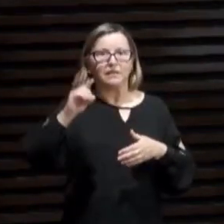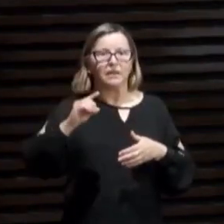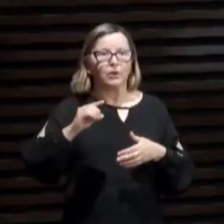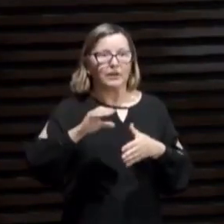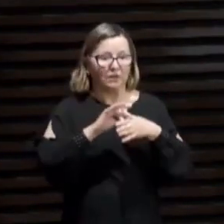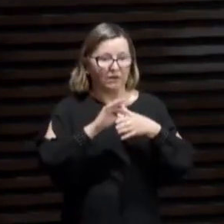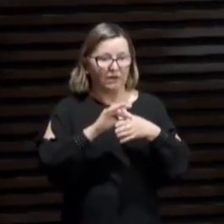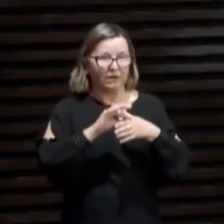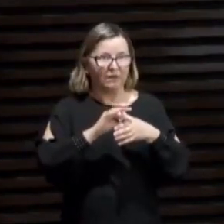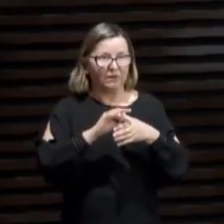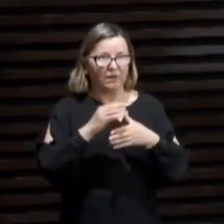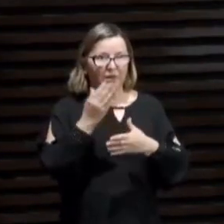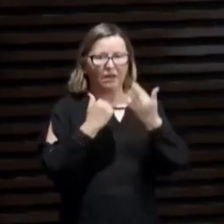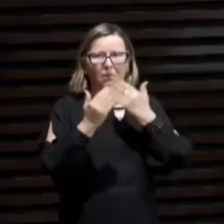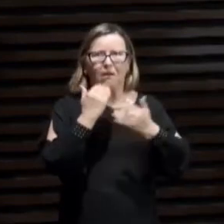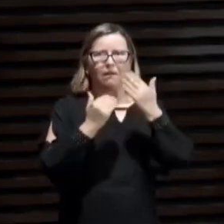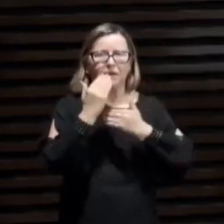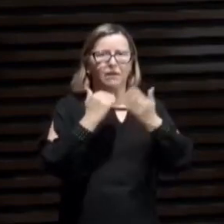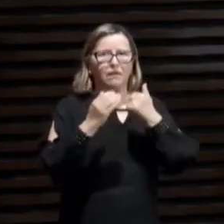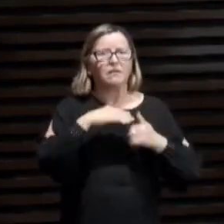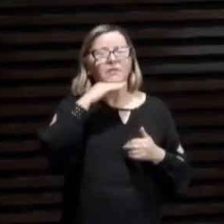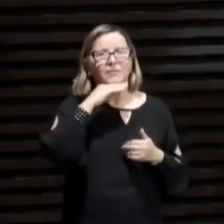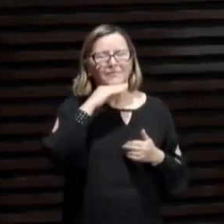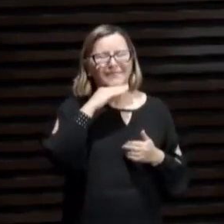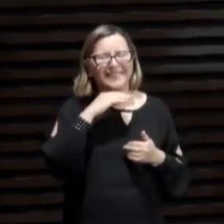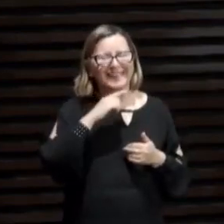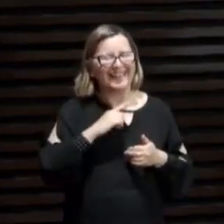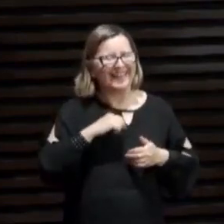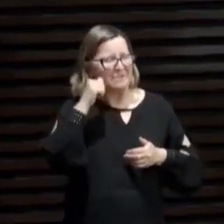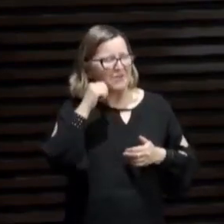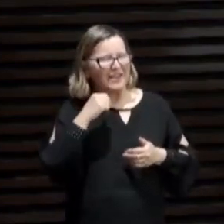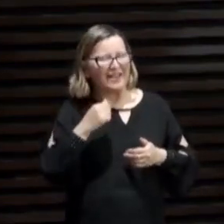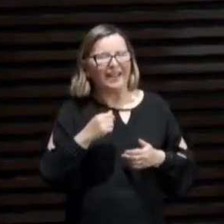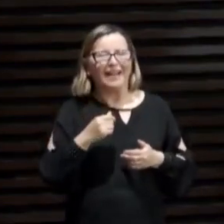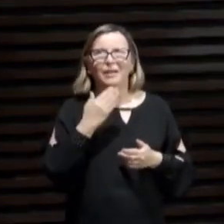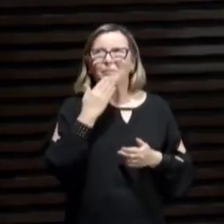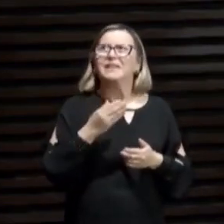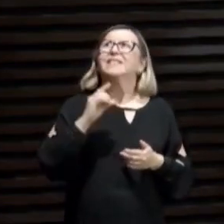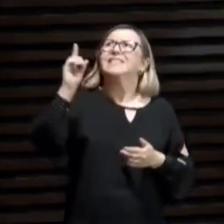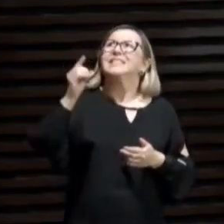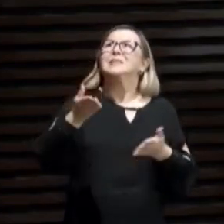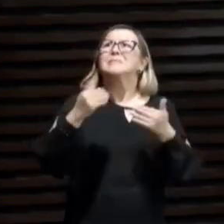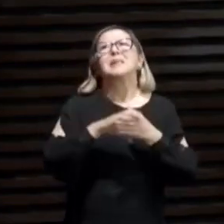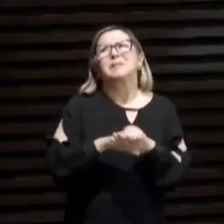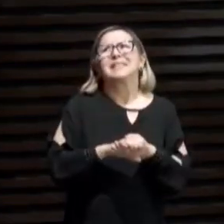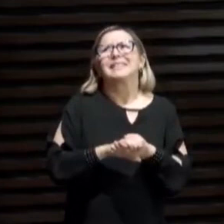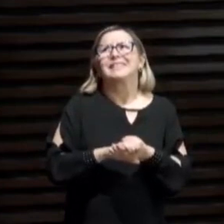Eu fico, gente, Deus me dá um marido, Deus me dá um marido, Deus me dá um marido, Deus me dá um marido. Calma,